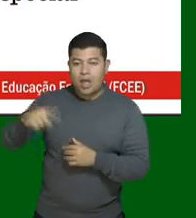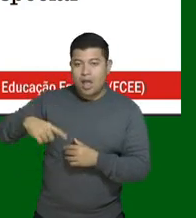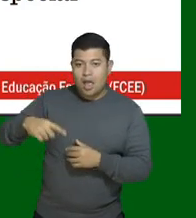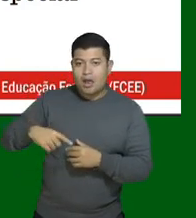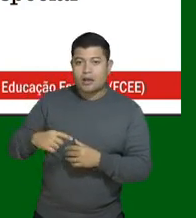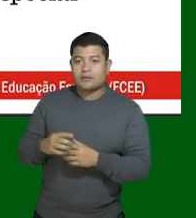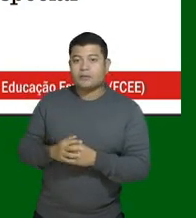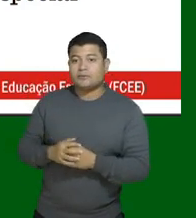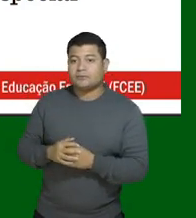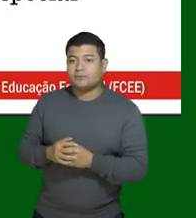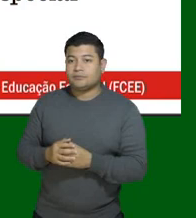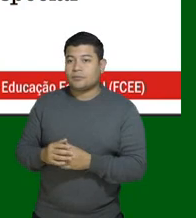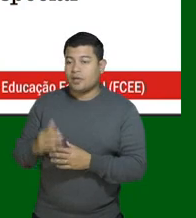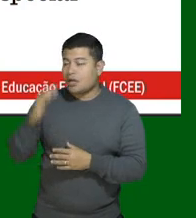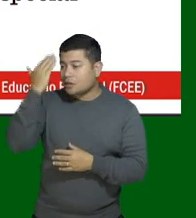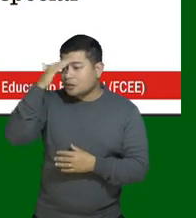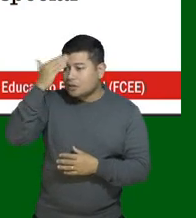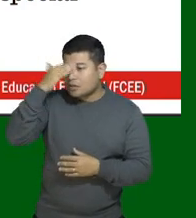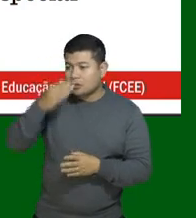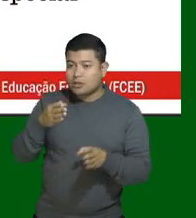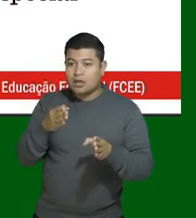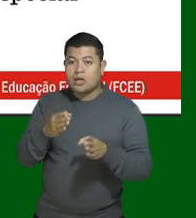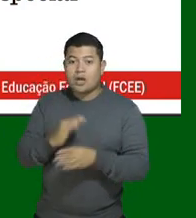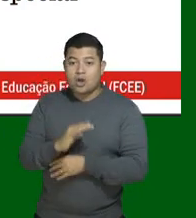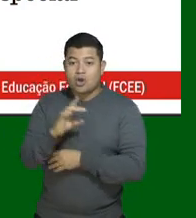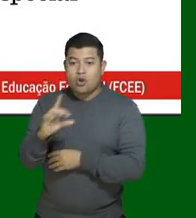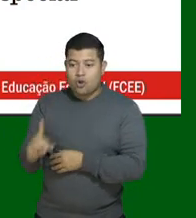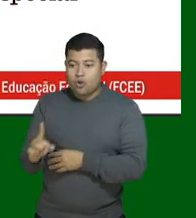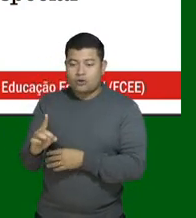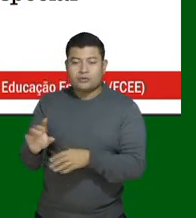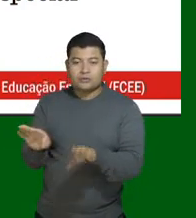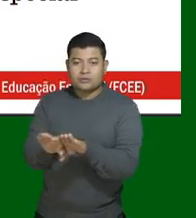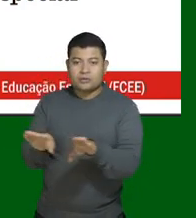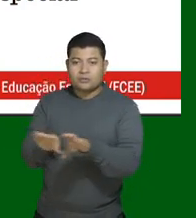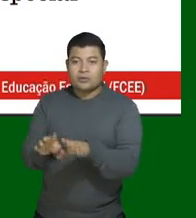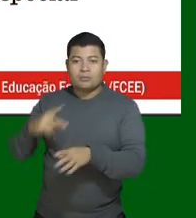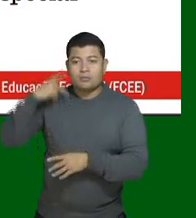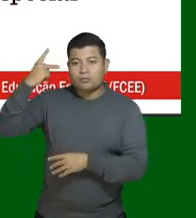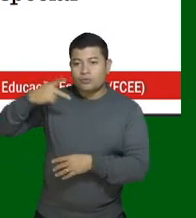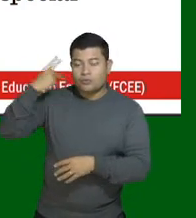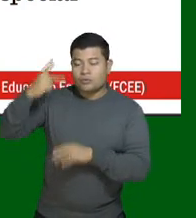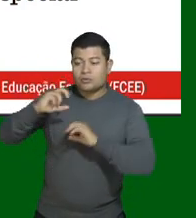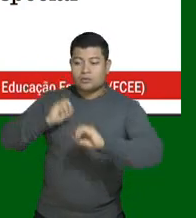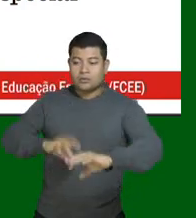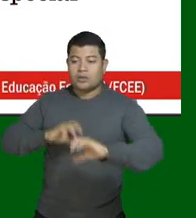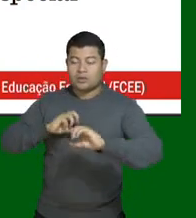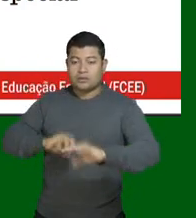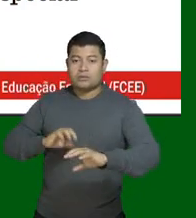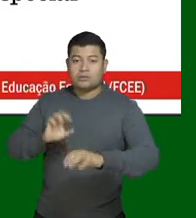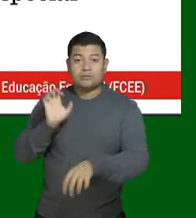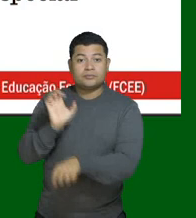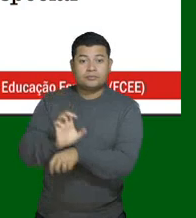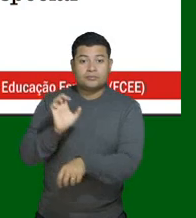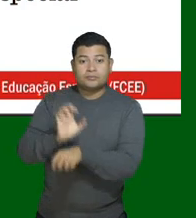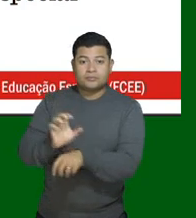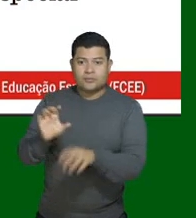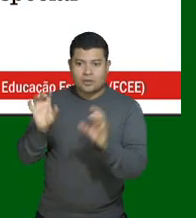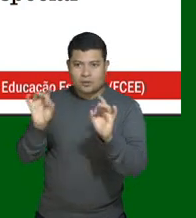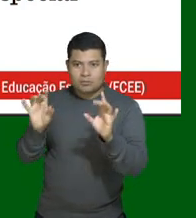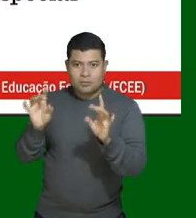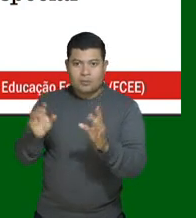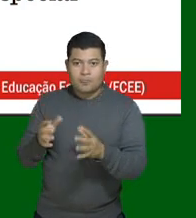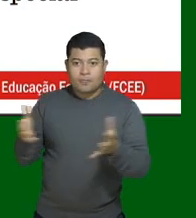definir e coordenar a política de educação especial do Estado. Para isso, a gente fomenta, produz e